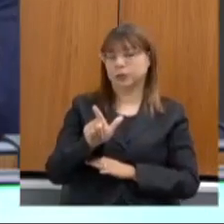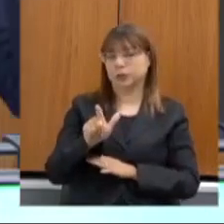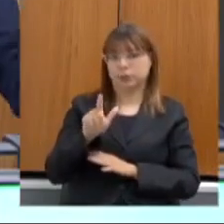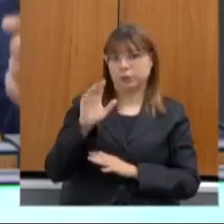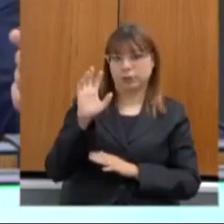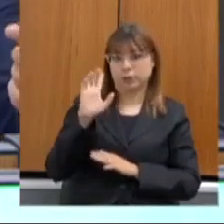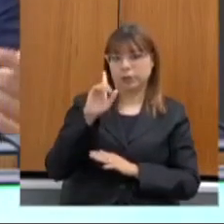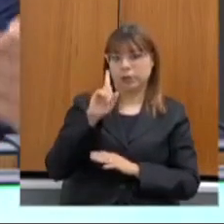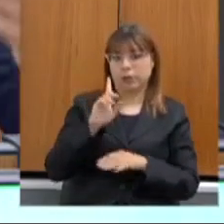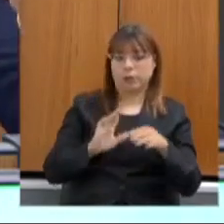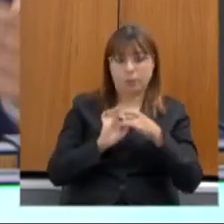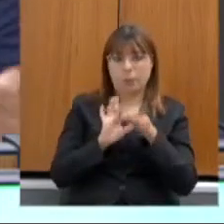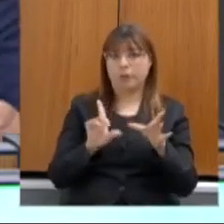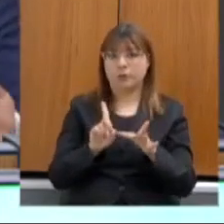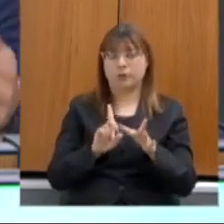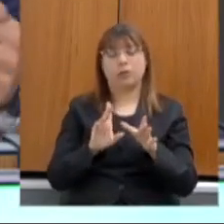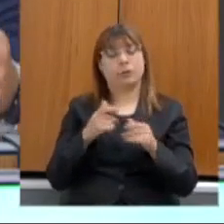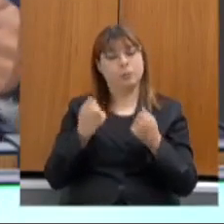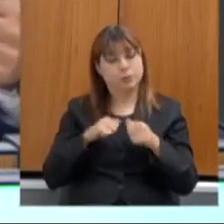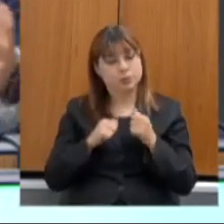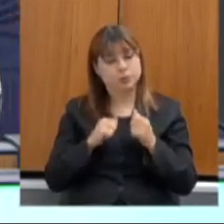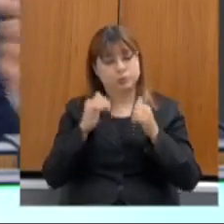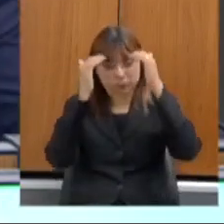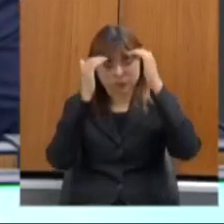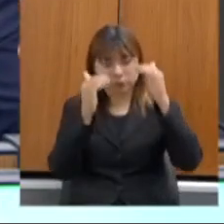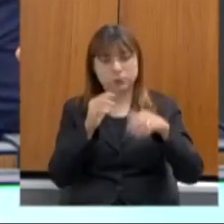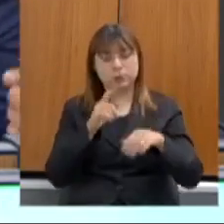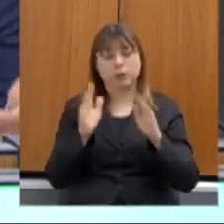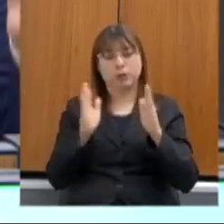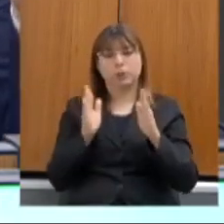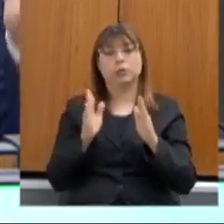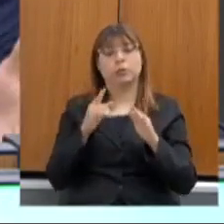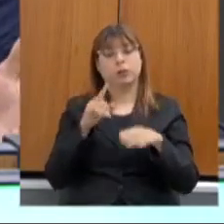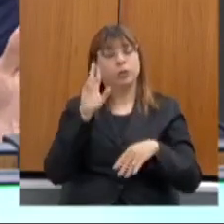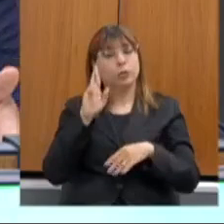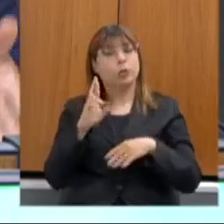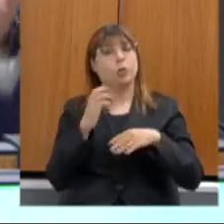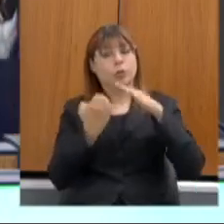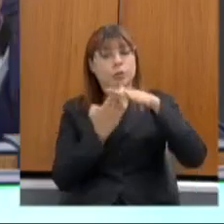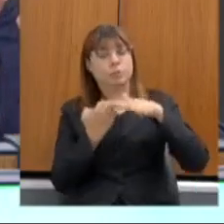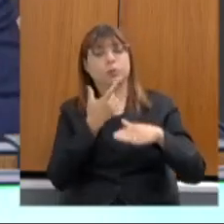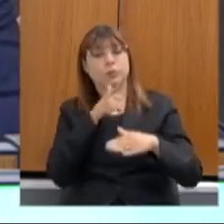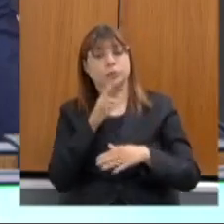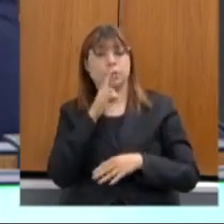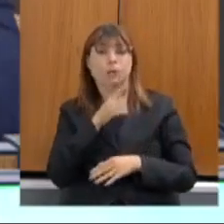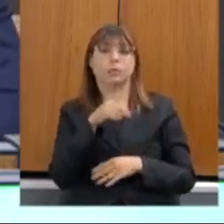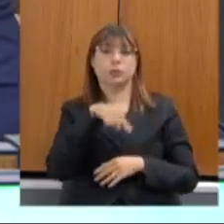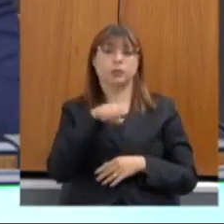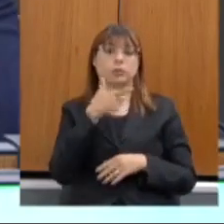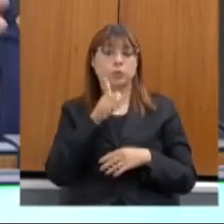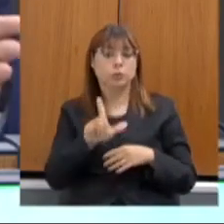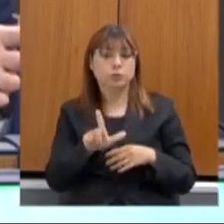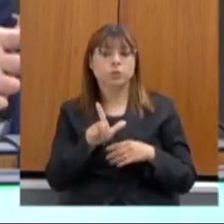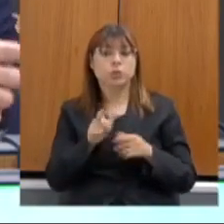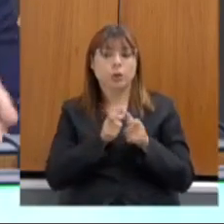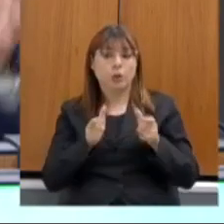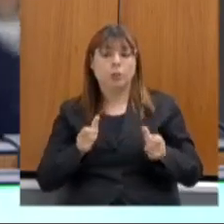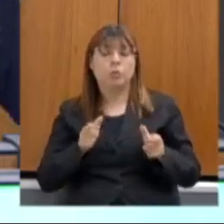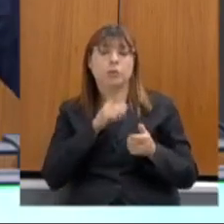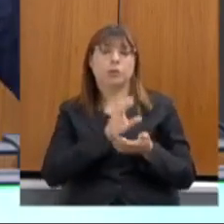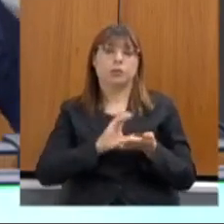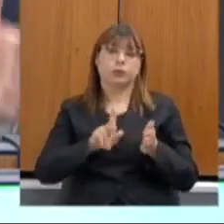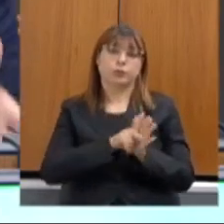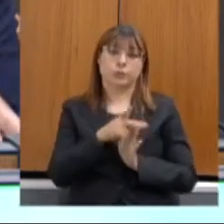e o empresário tenha é previsibilidade de resposta para ele expandir seu investimento